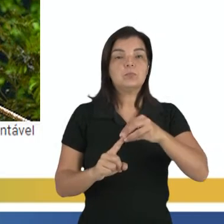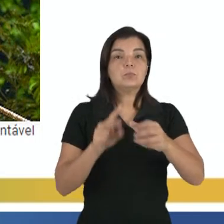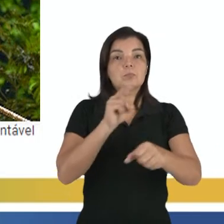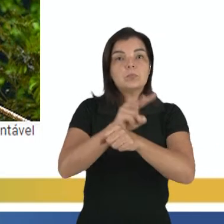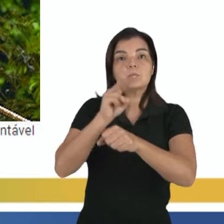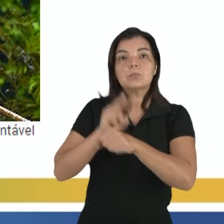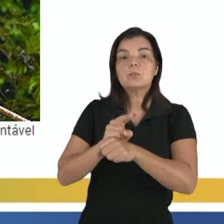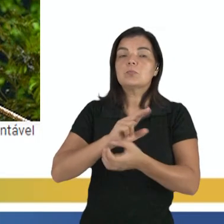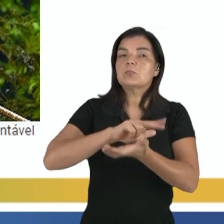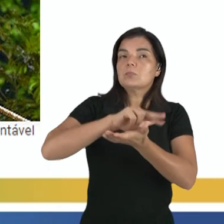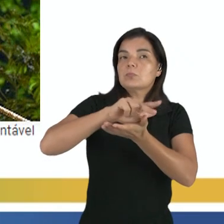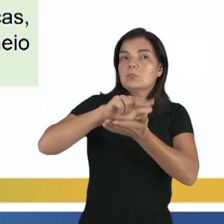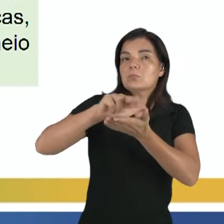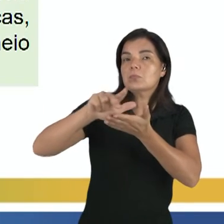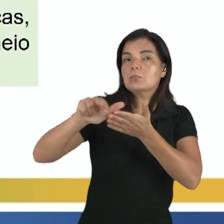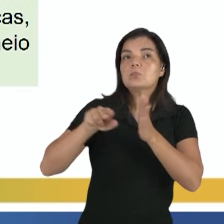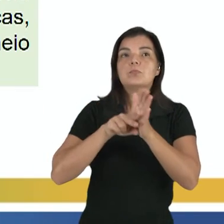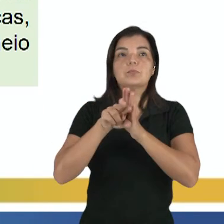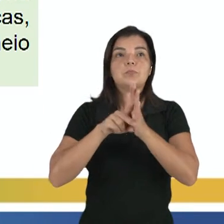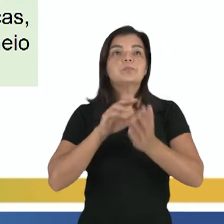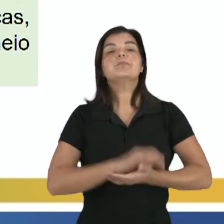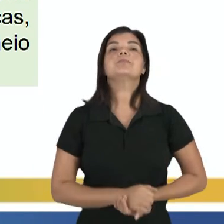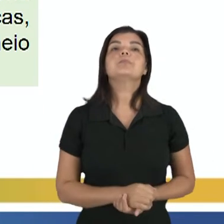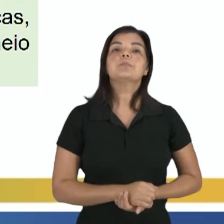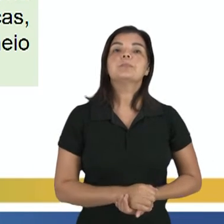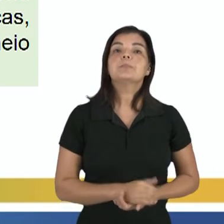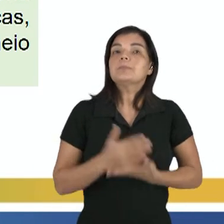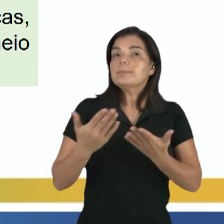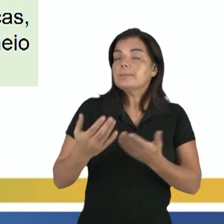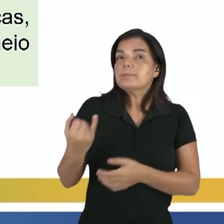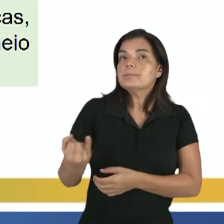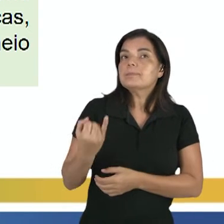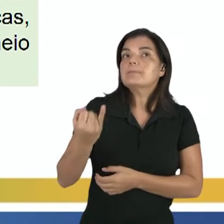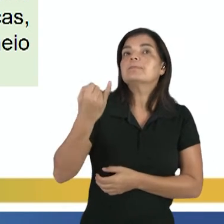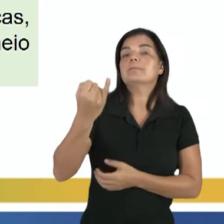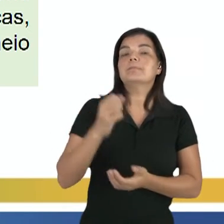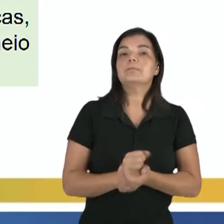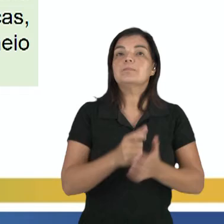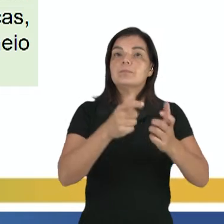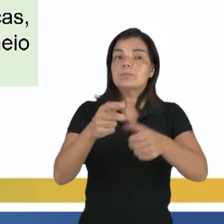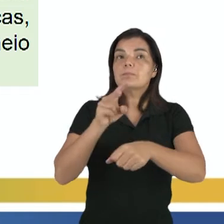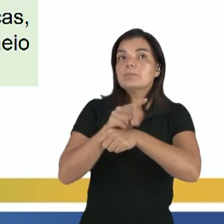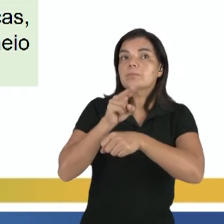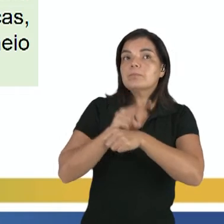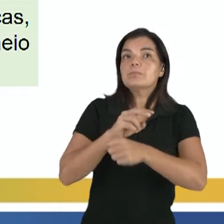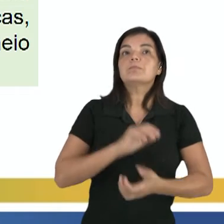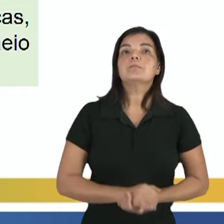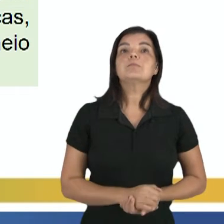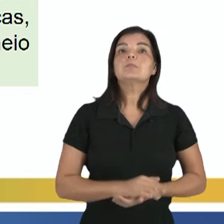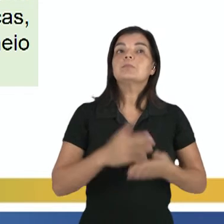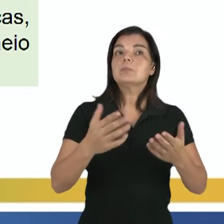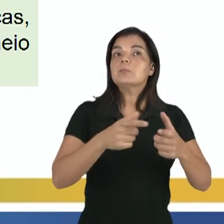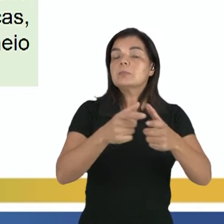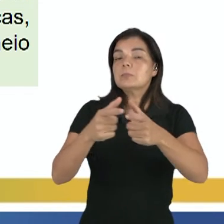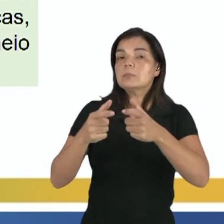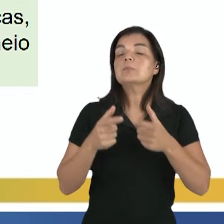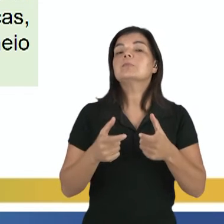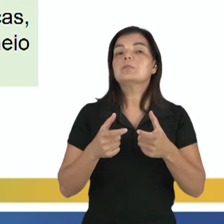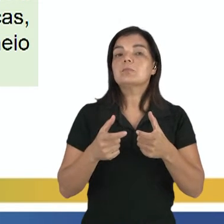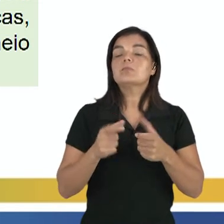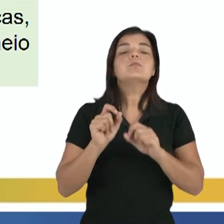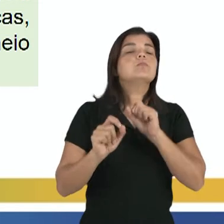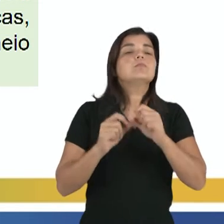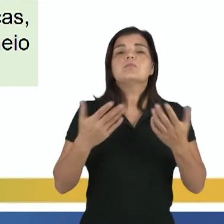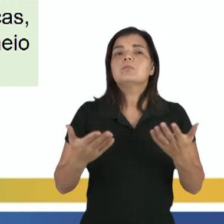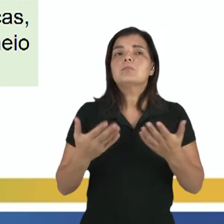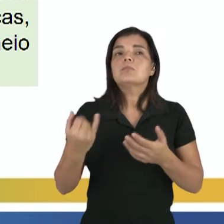de conservar a diversidade biológica. Bom, a importância dessas unidades de conservação ambiental é o